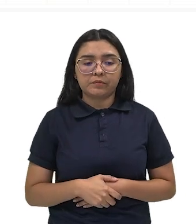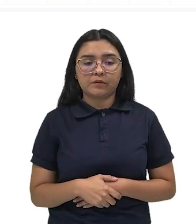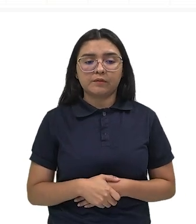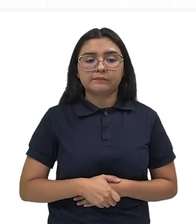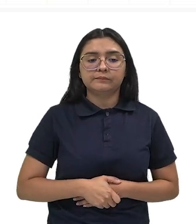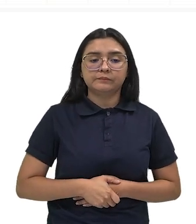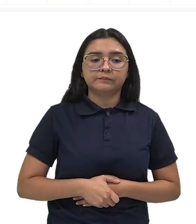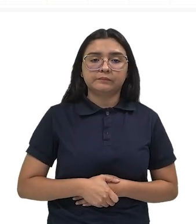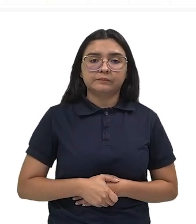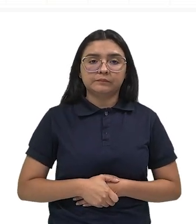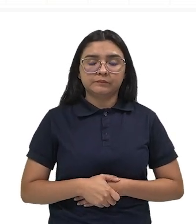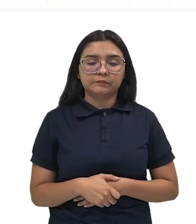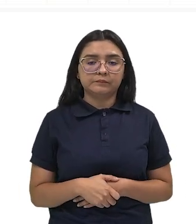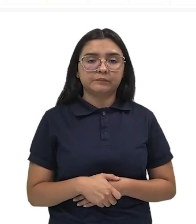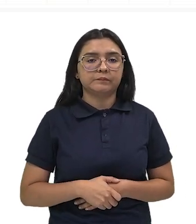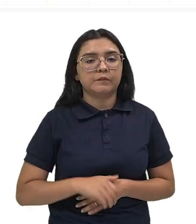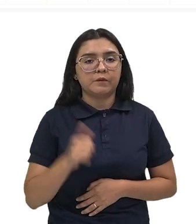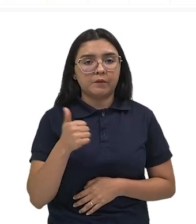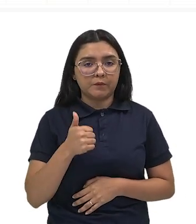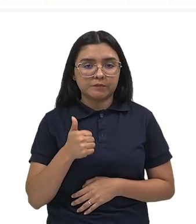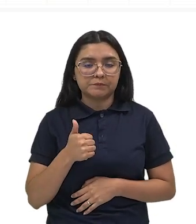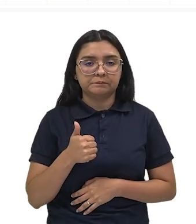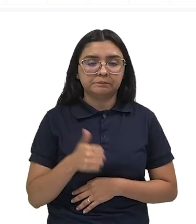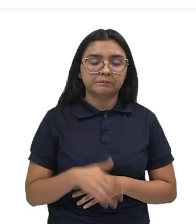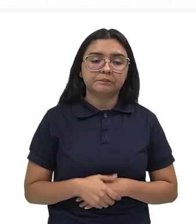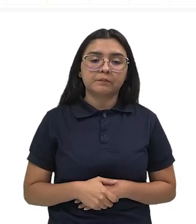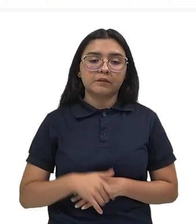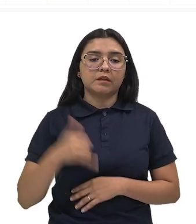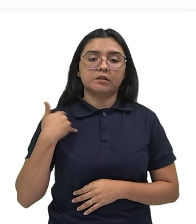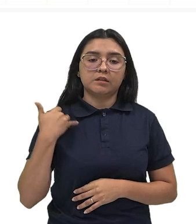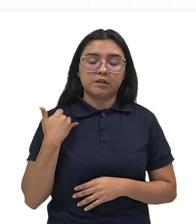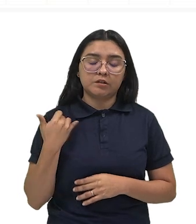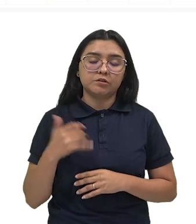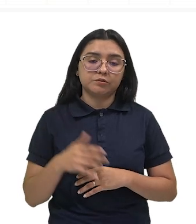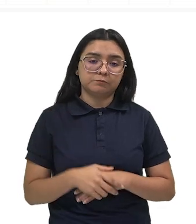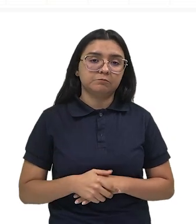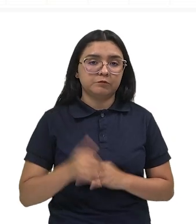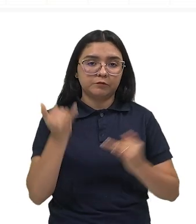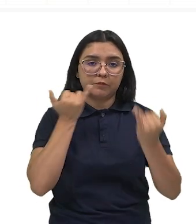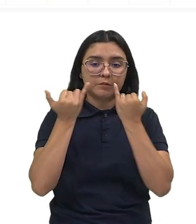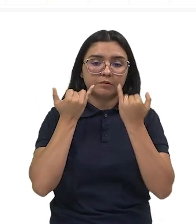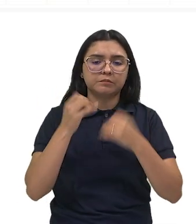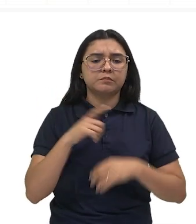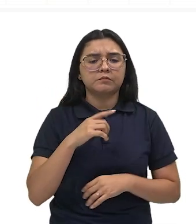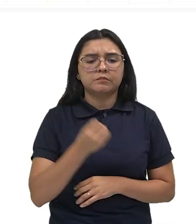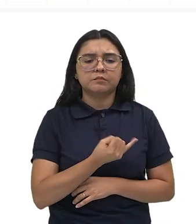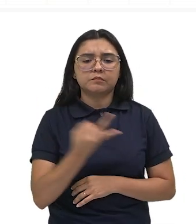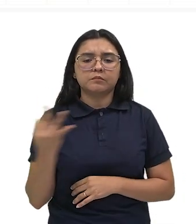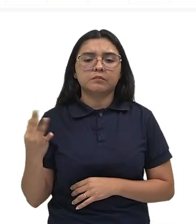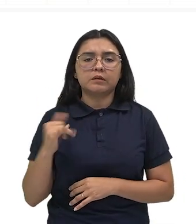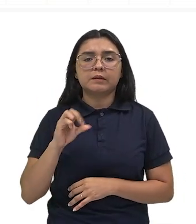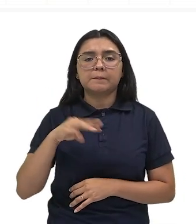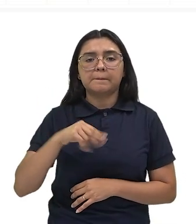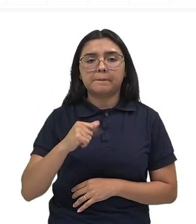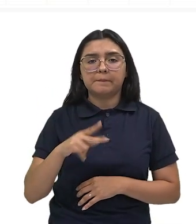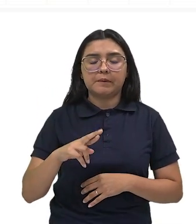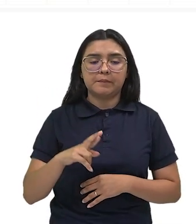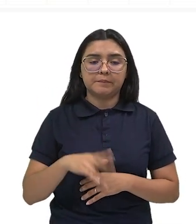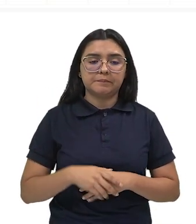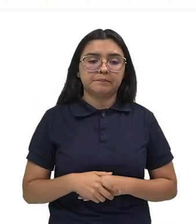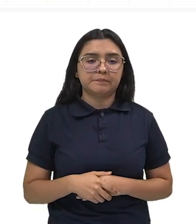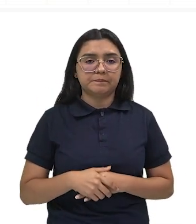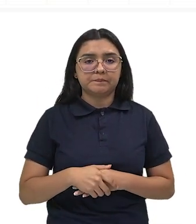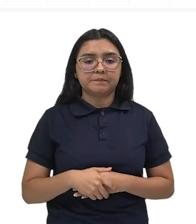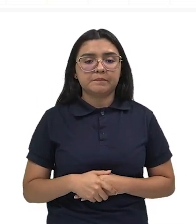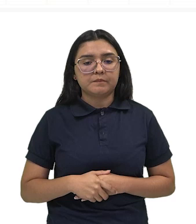tem 11 dados. Então eu tenho um quantitativo ímpar, né, de